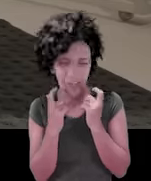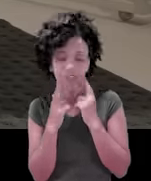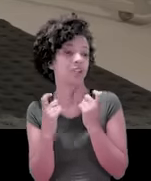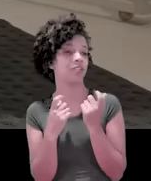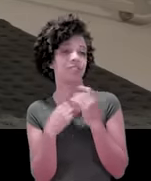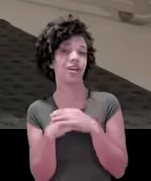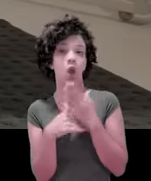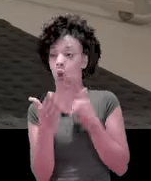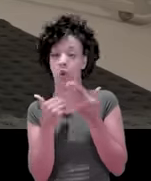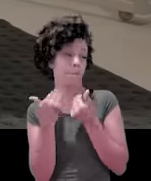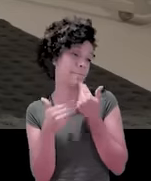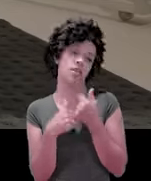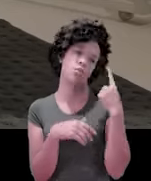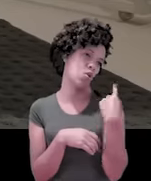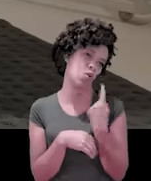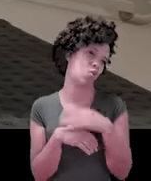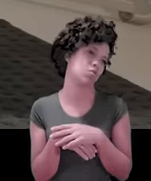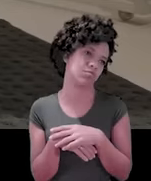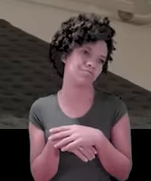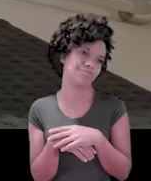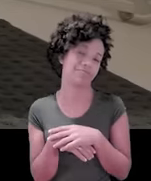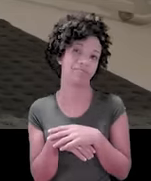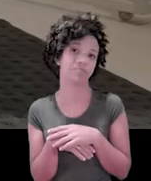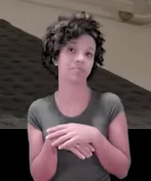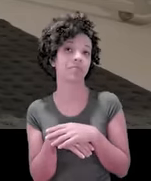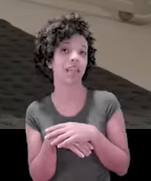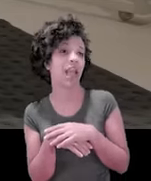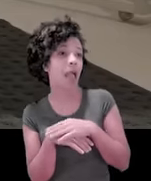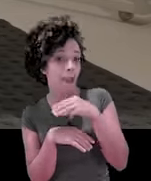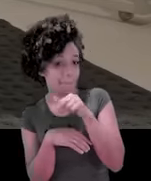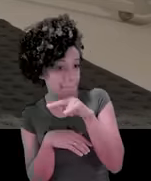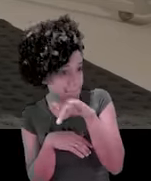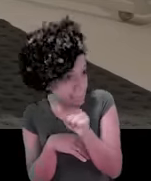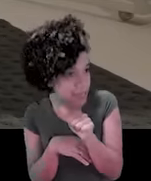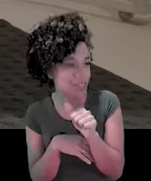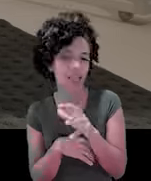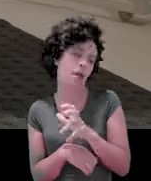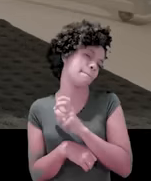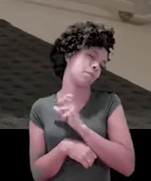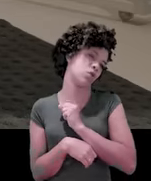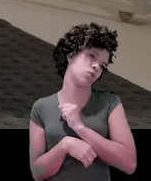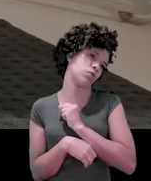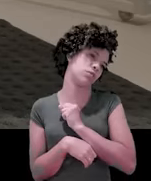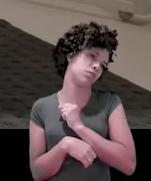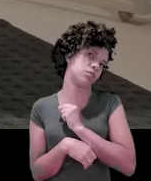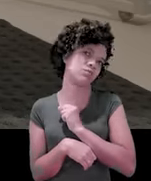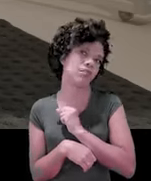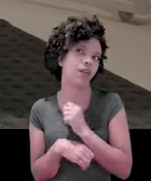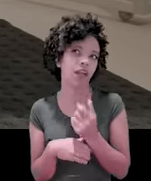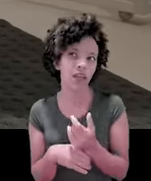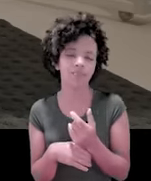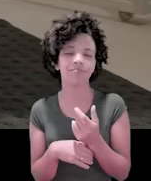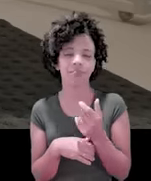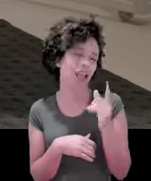chorava muito em mim assim como eu que nem um louco você já essa parte ver a Dona Maria Jorge pessoa amorosa que as